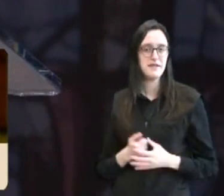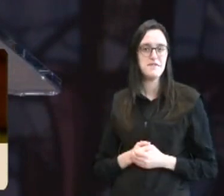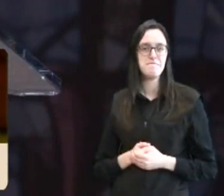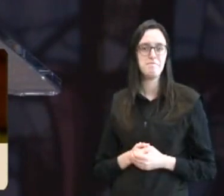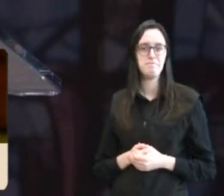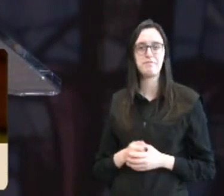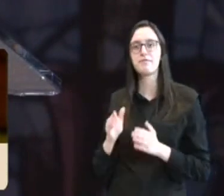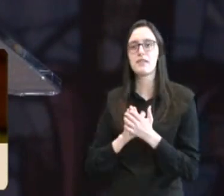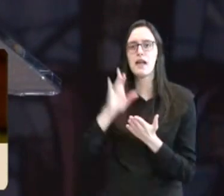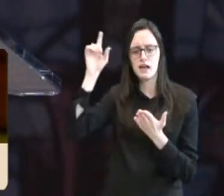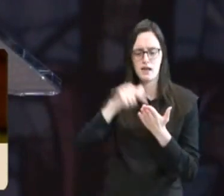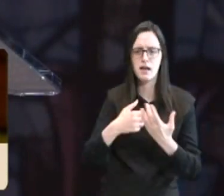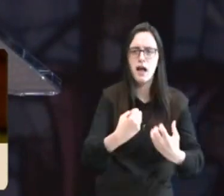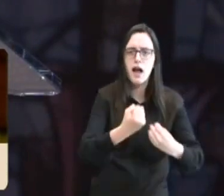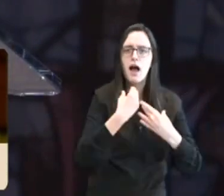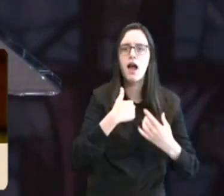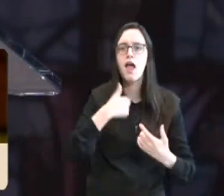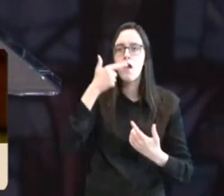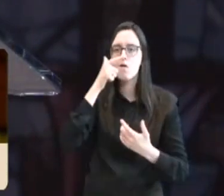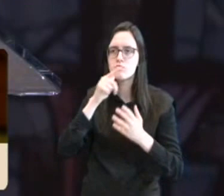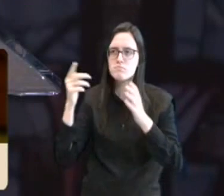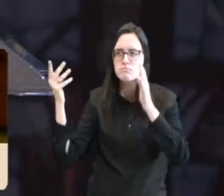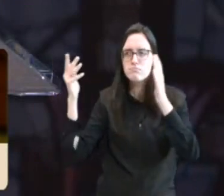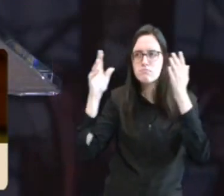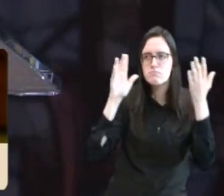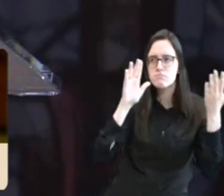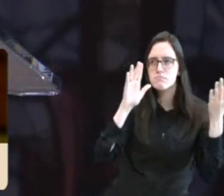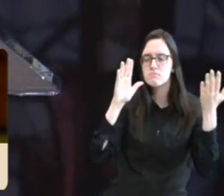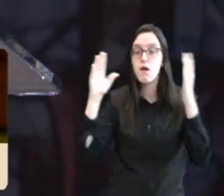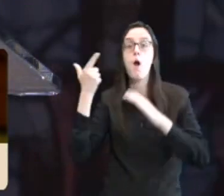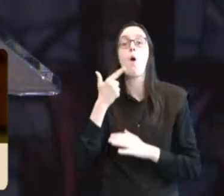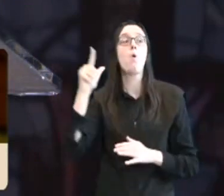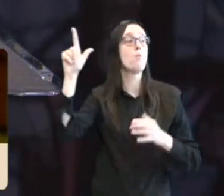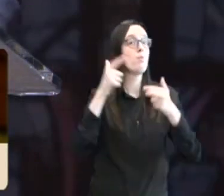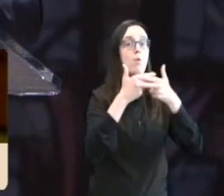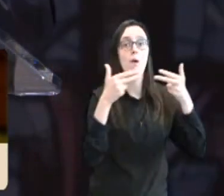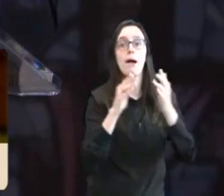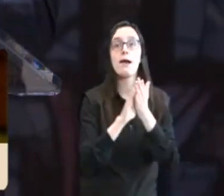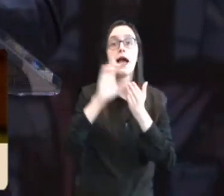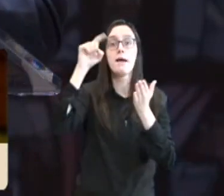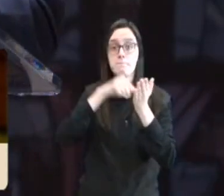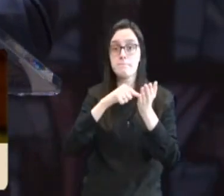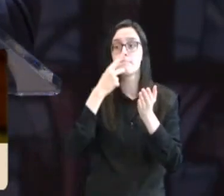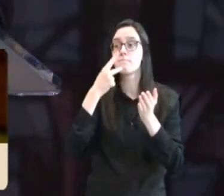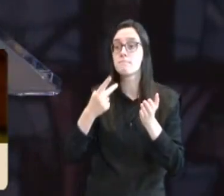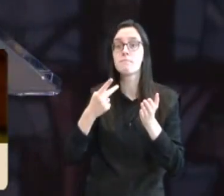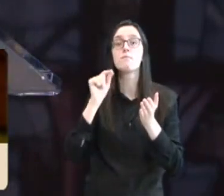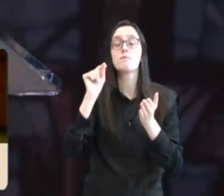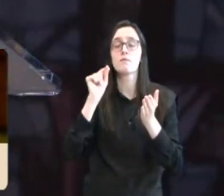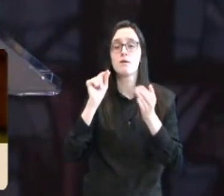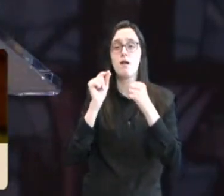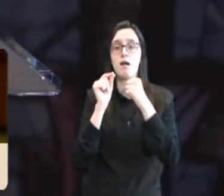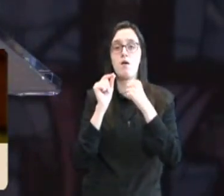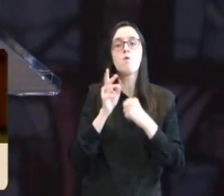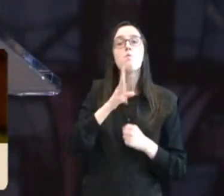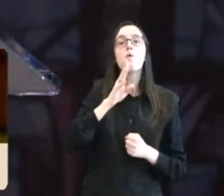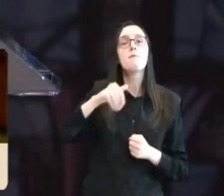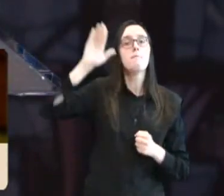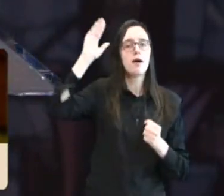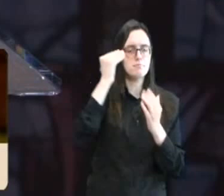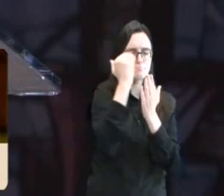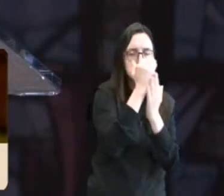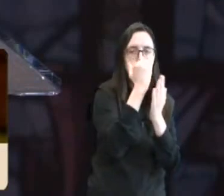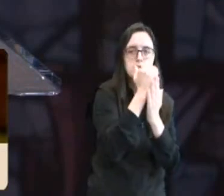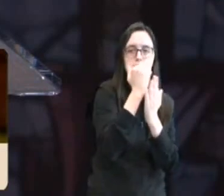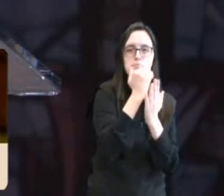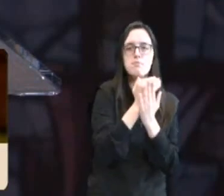Então a Bíblia me dá condições de discernir. Outra coisa, a Bíblia, irmãos, o conhecimento bíblico e